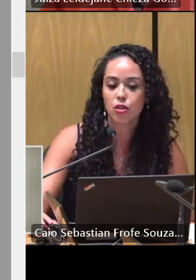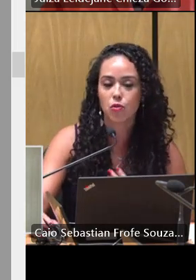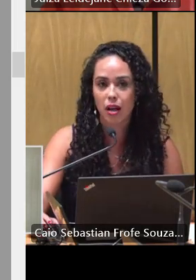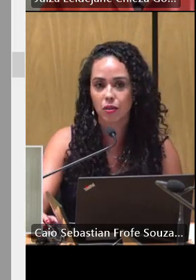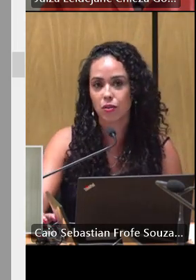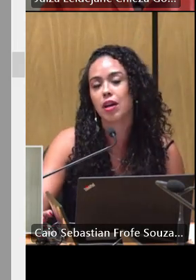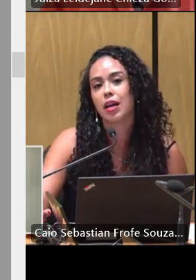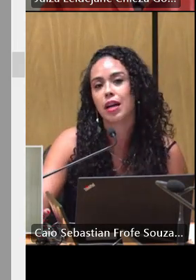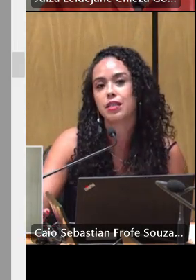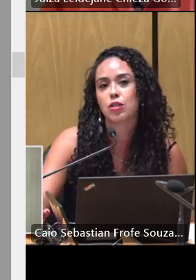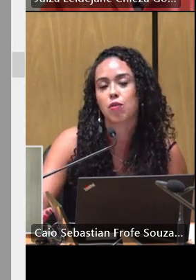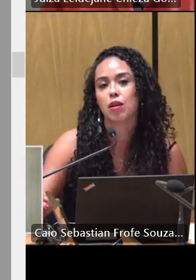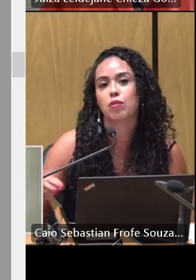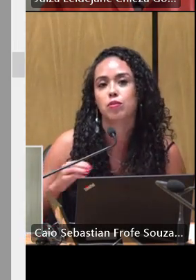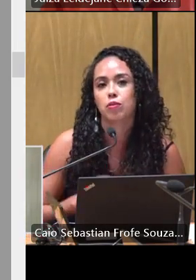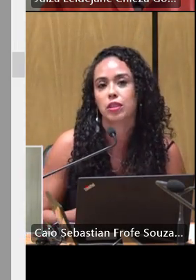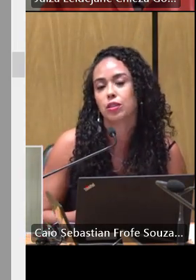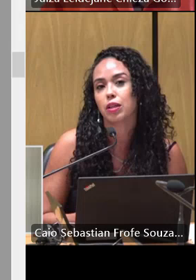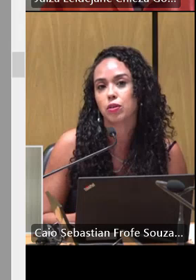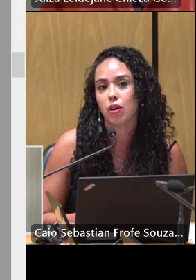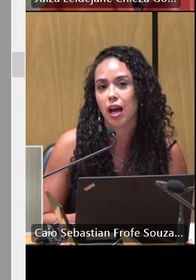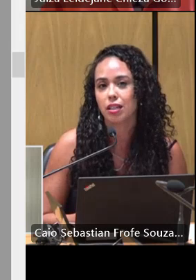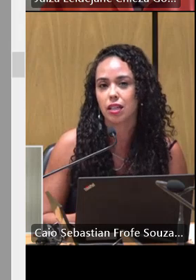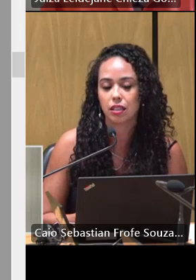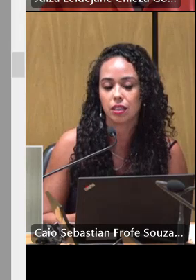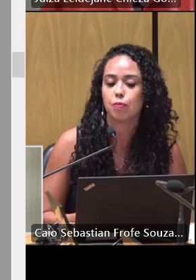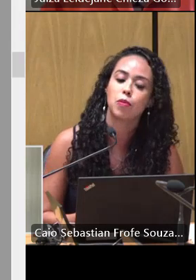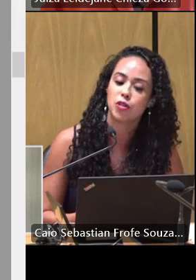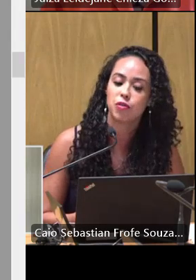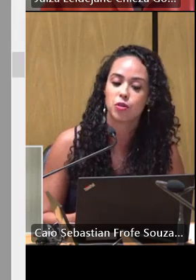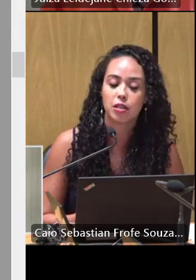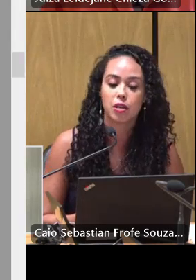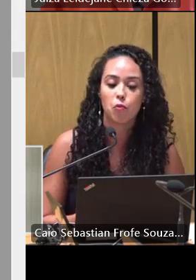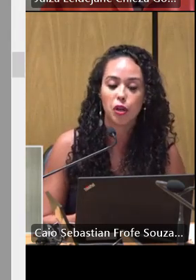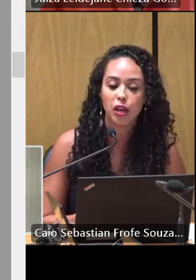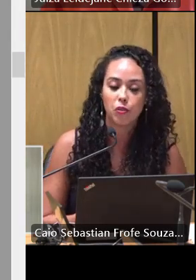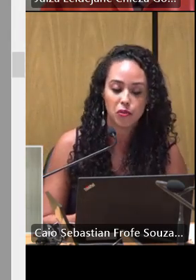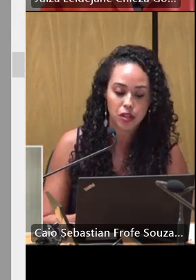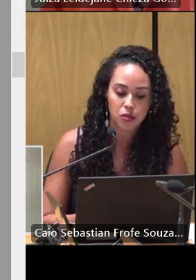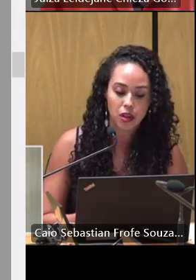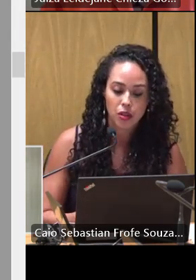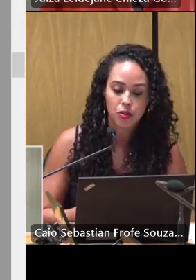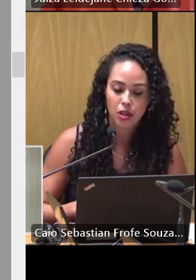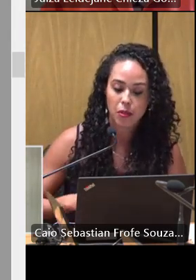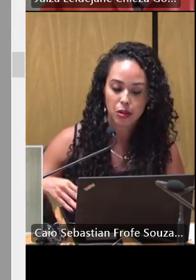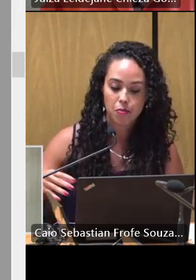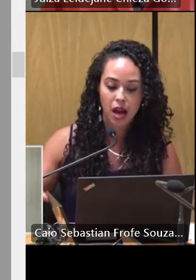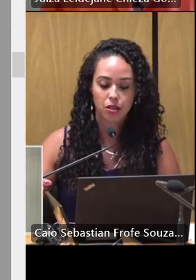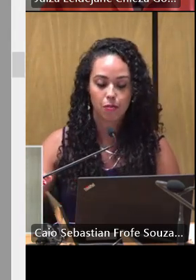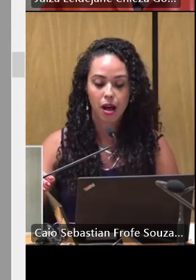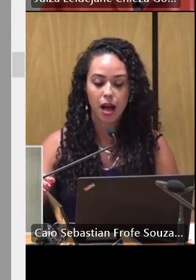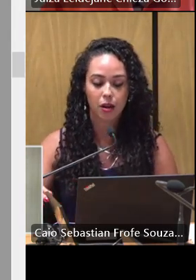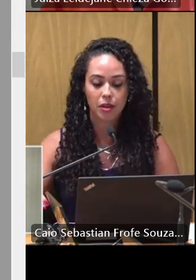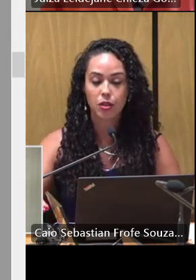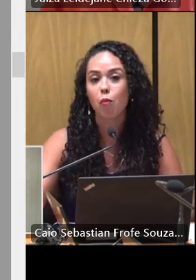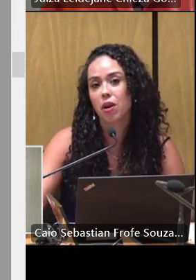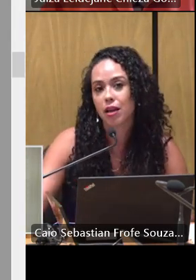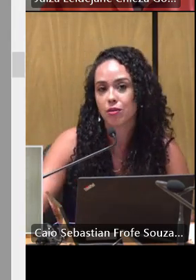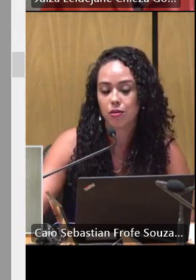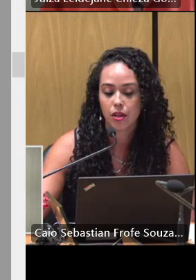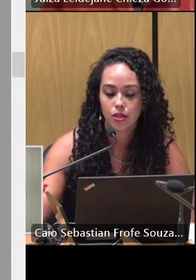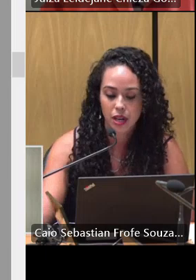esses quatro esses quatro esses quatro locais né que a gente pode visualizar um pouquinho no vídeo justamente marcam esse